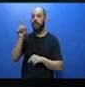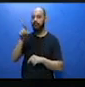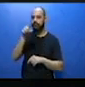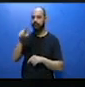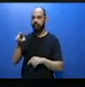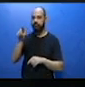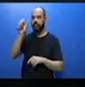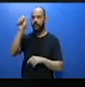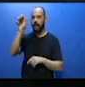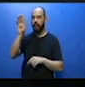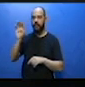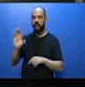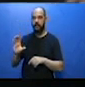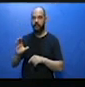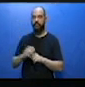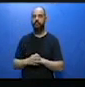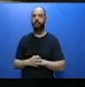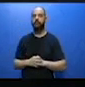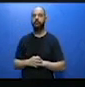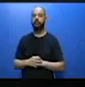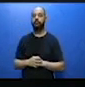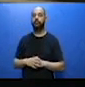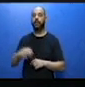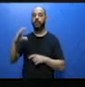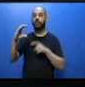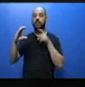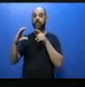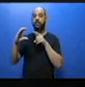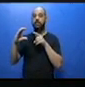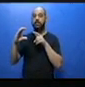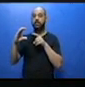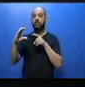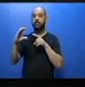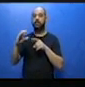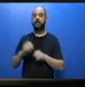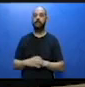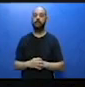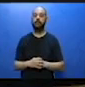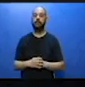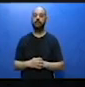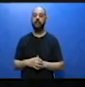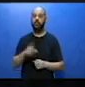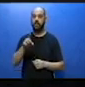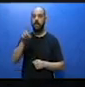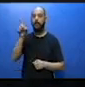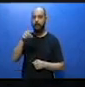E item C, vocês vão ler e